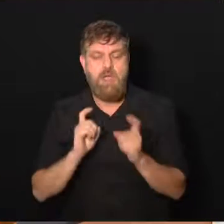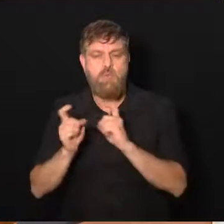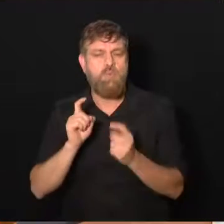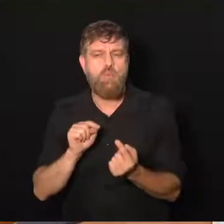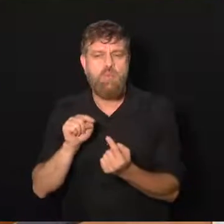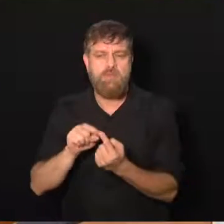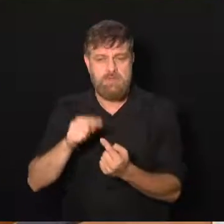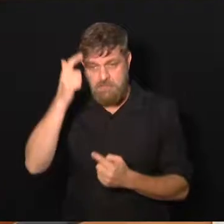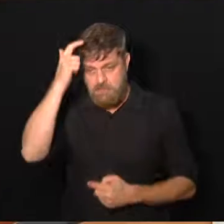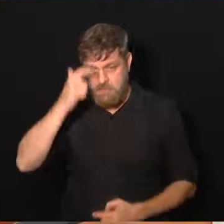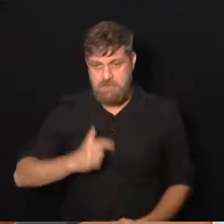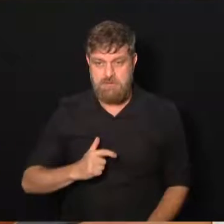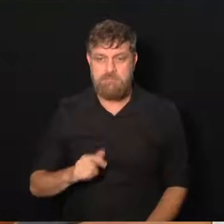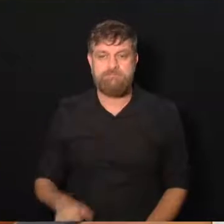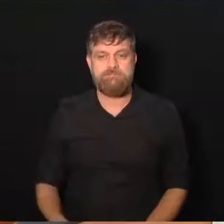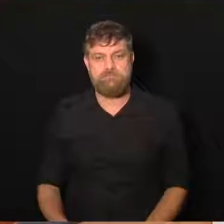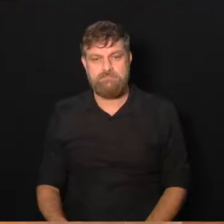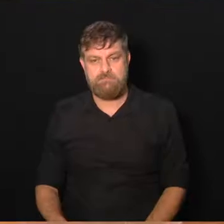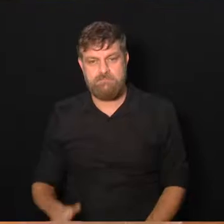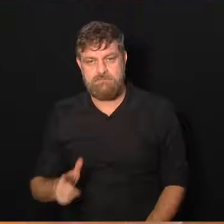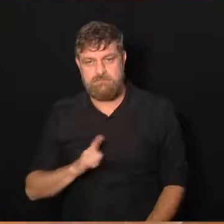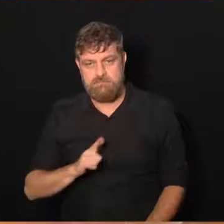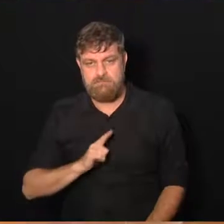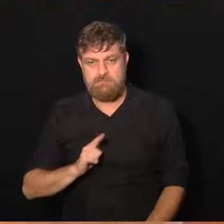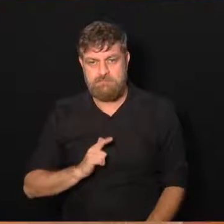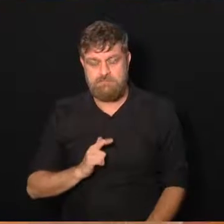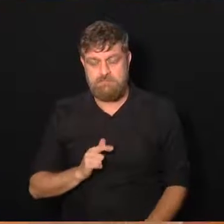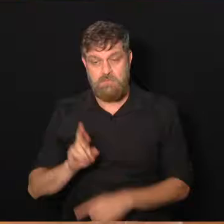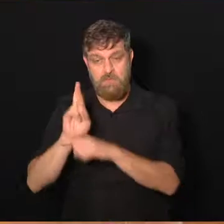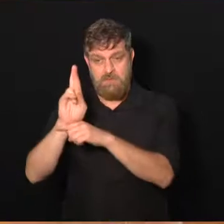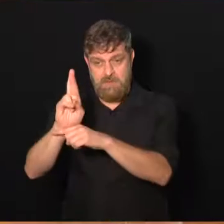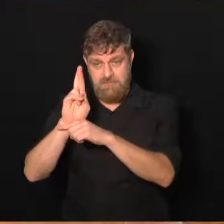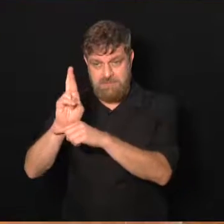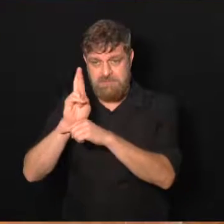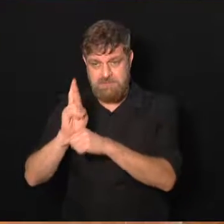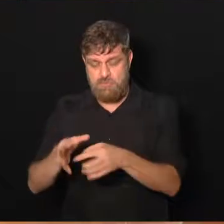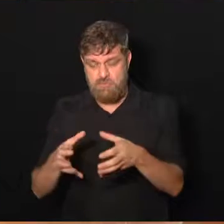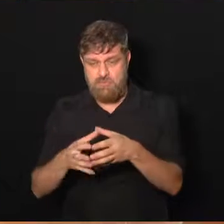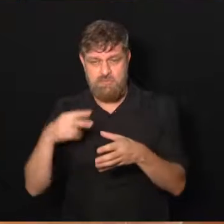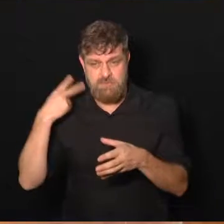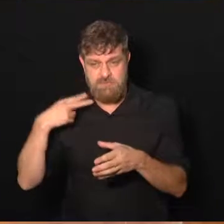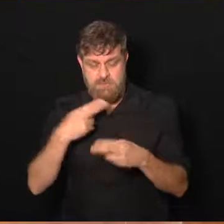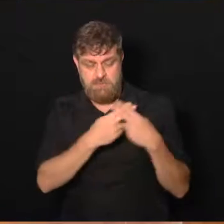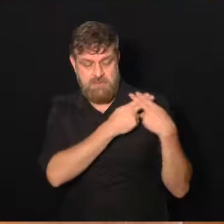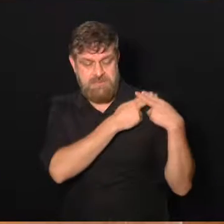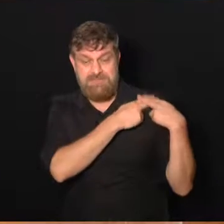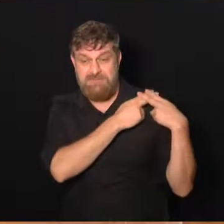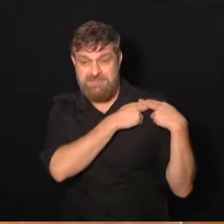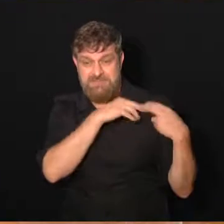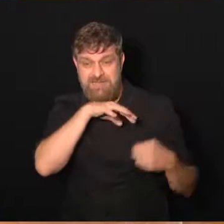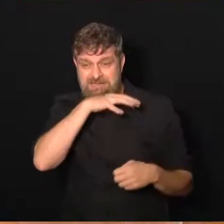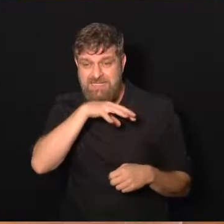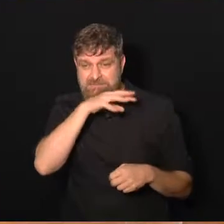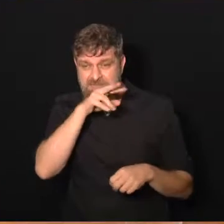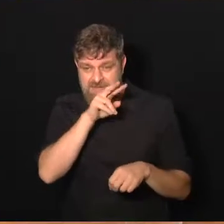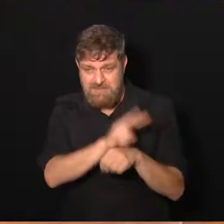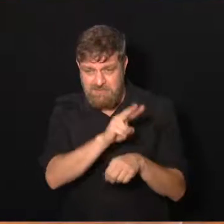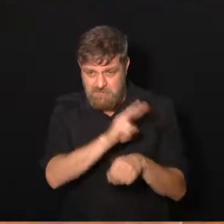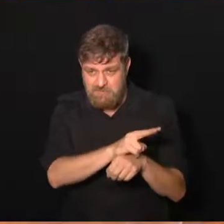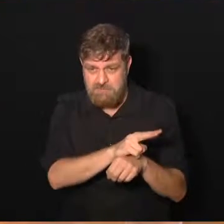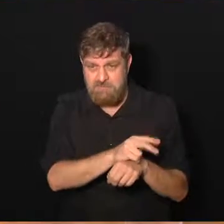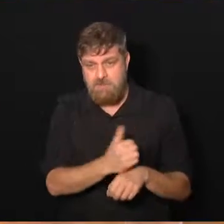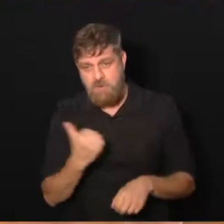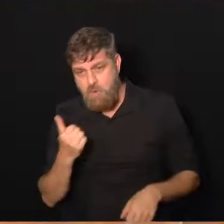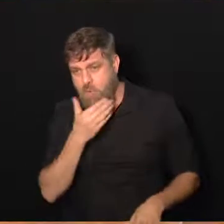eu fui procurado pelo fato de estar representando a Comissão de Defesa e Direitos dos Animais, pelo